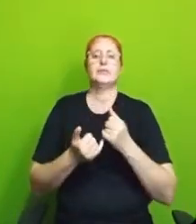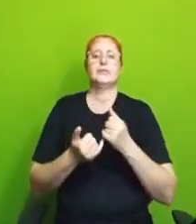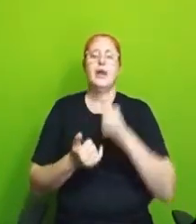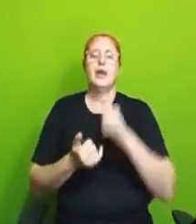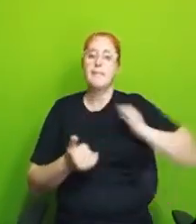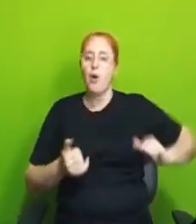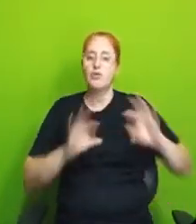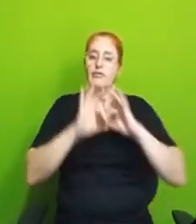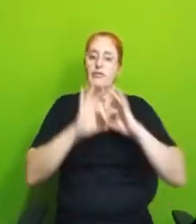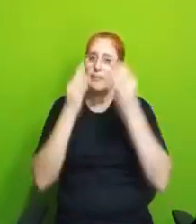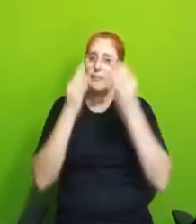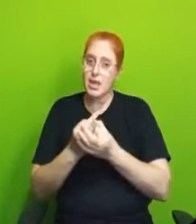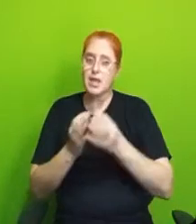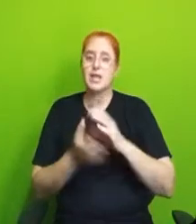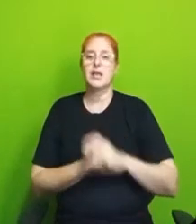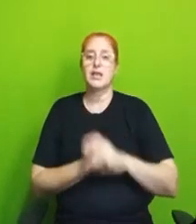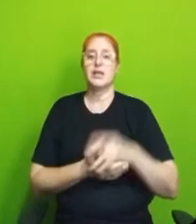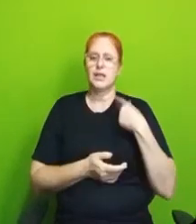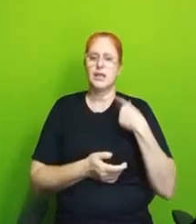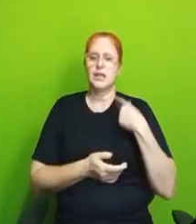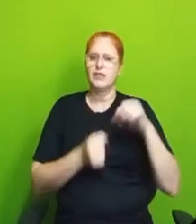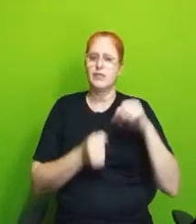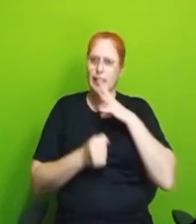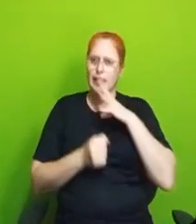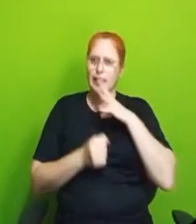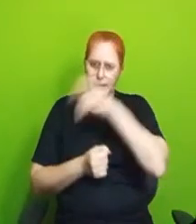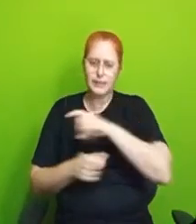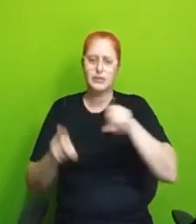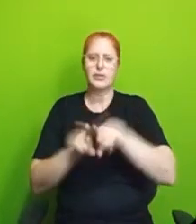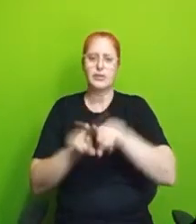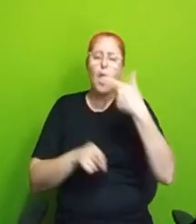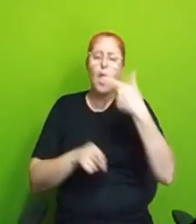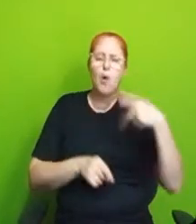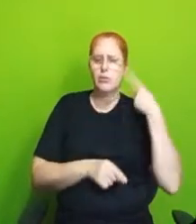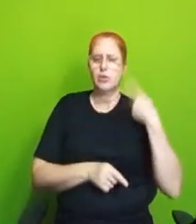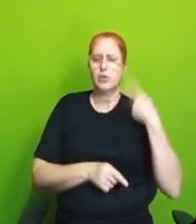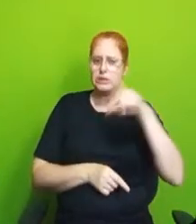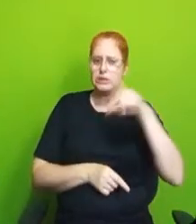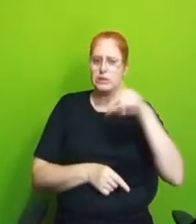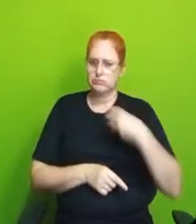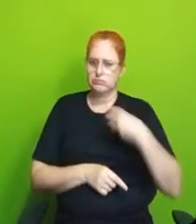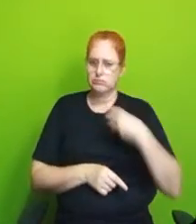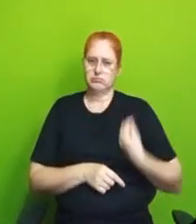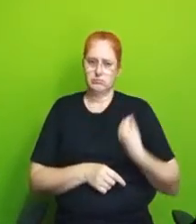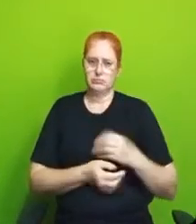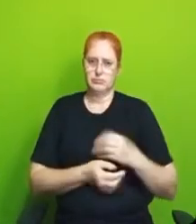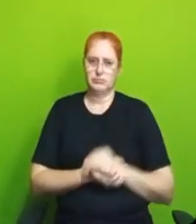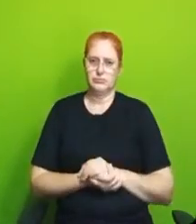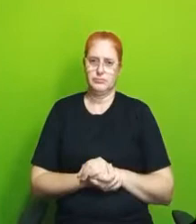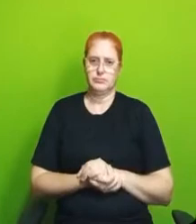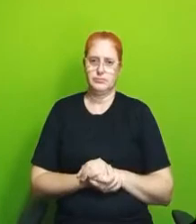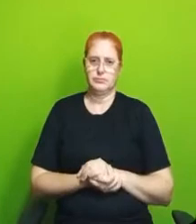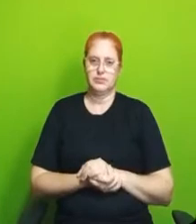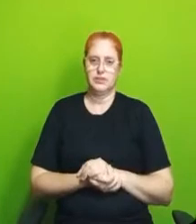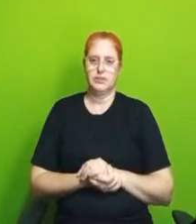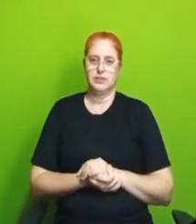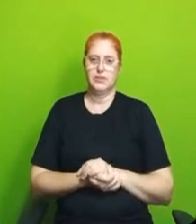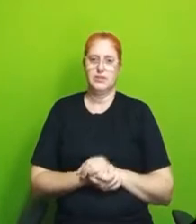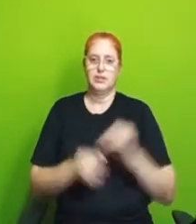fez bastante crítica, mas outras políticas também que estavam se fazendo nesse momento, o